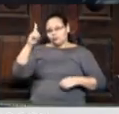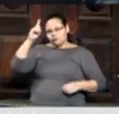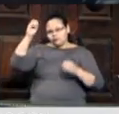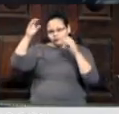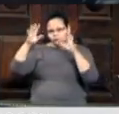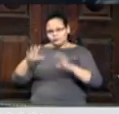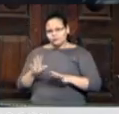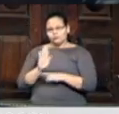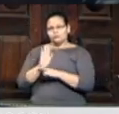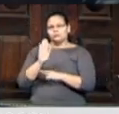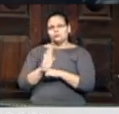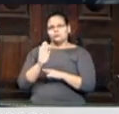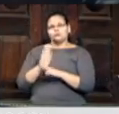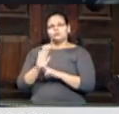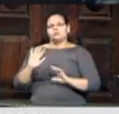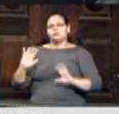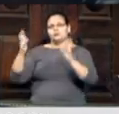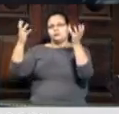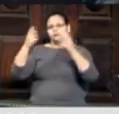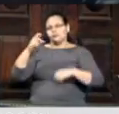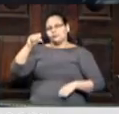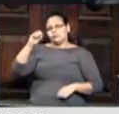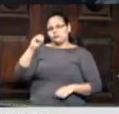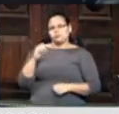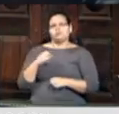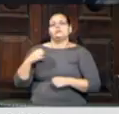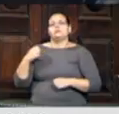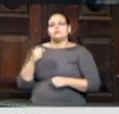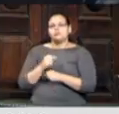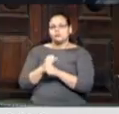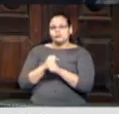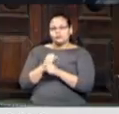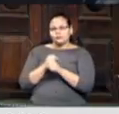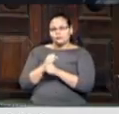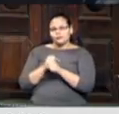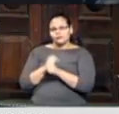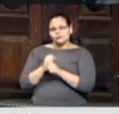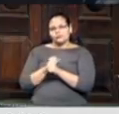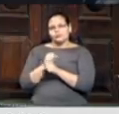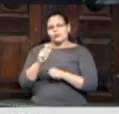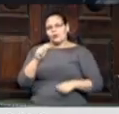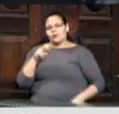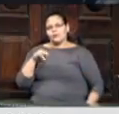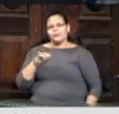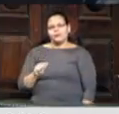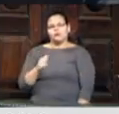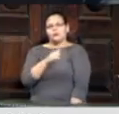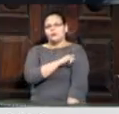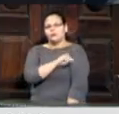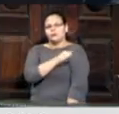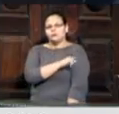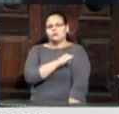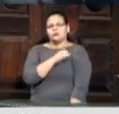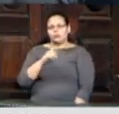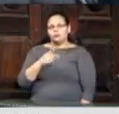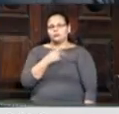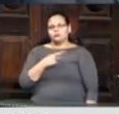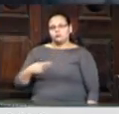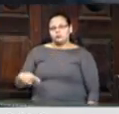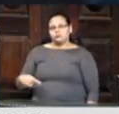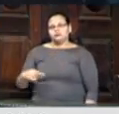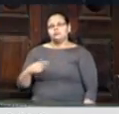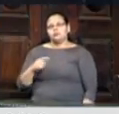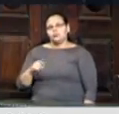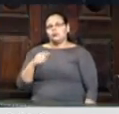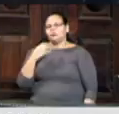solene em comemoração aos 90 anos da Academia Carioca de Letras, aqui representada pelo seu presidente,